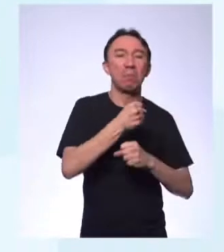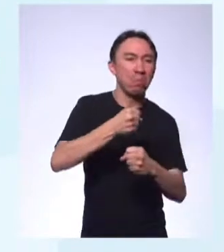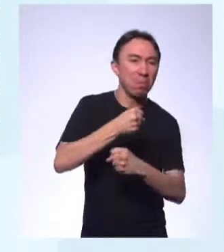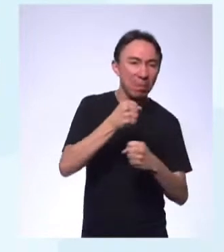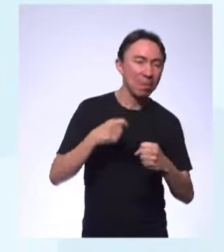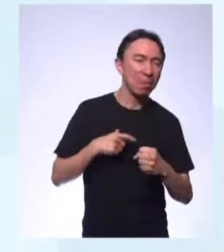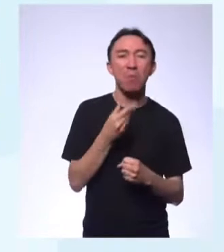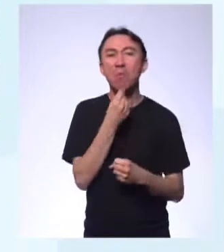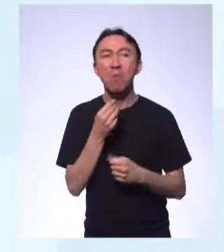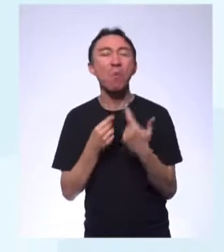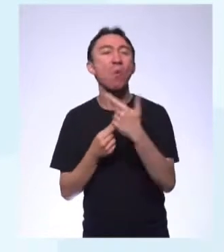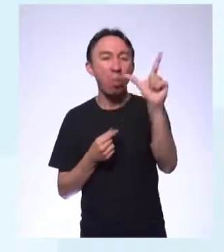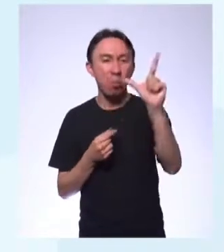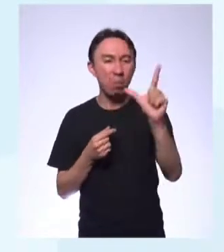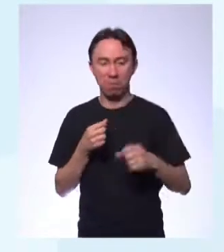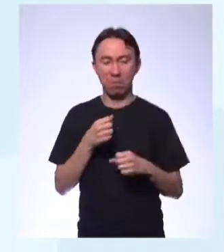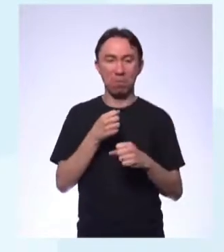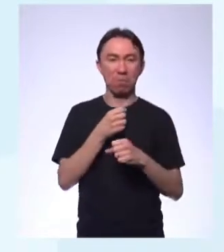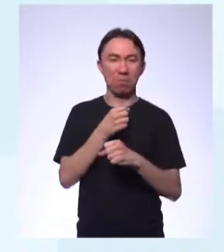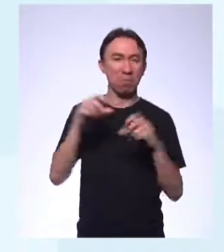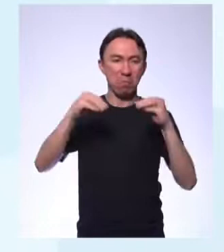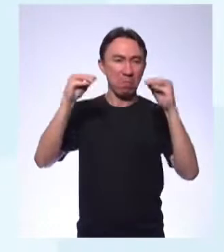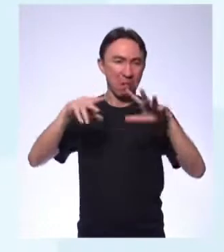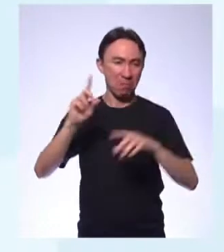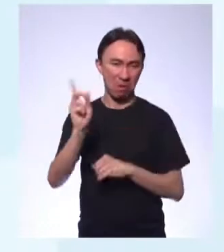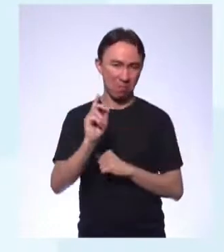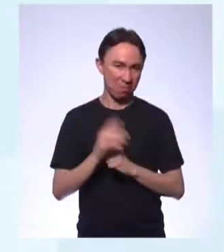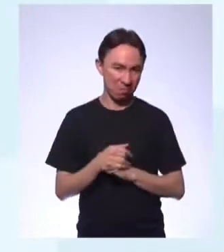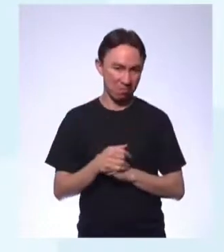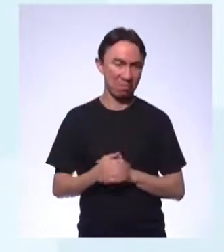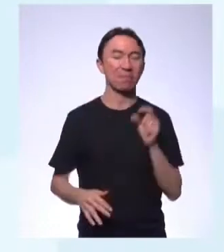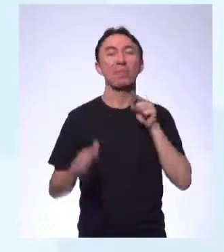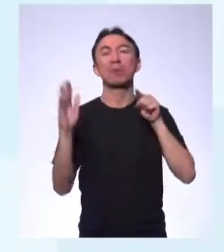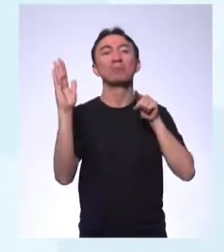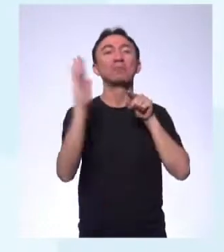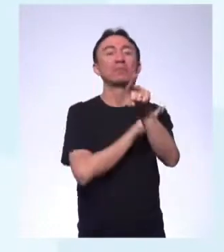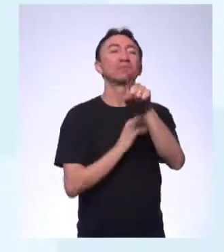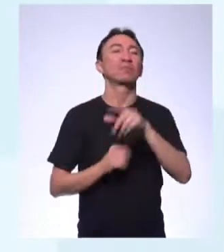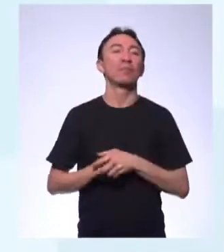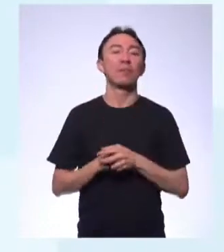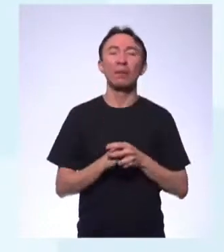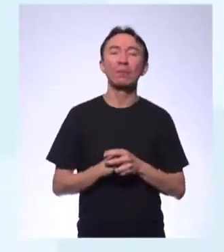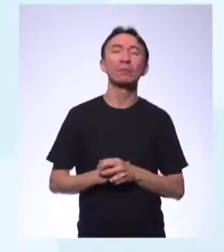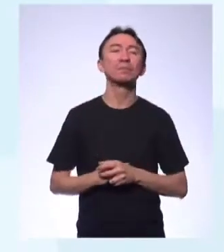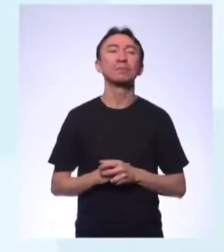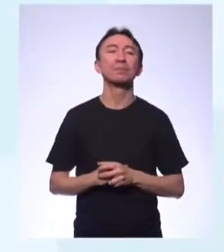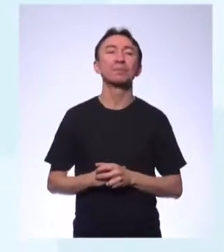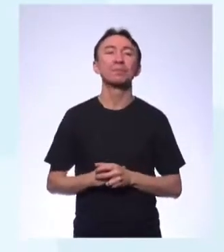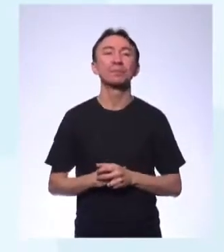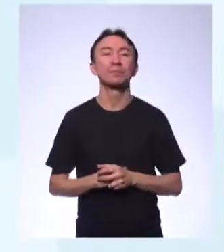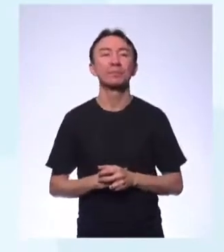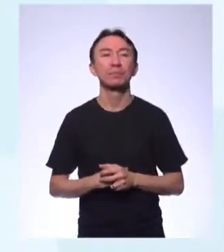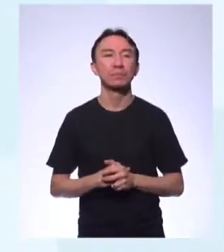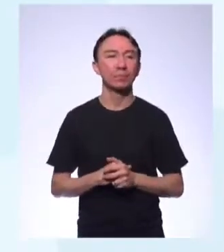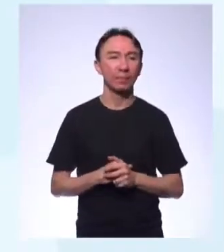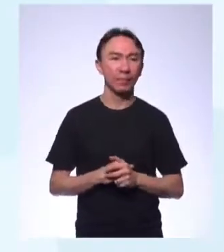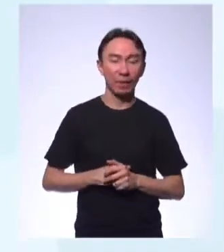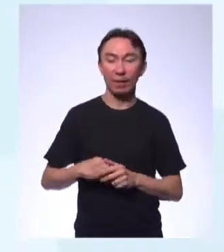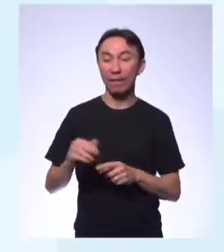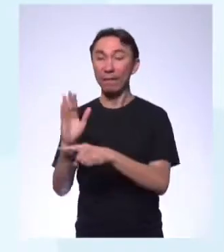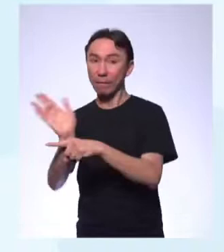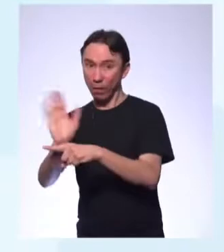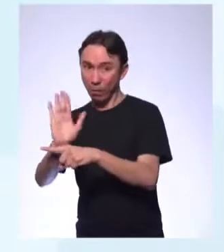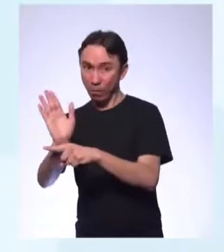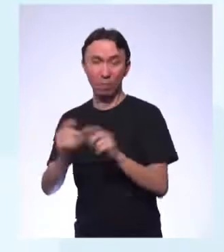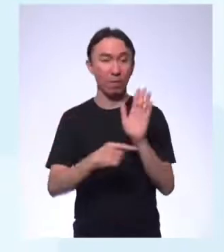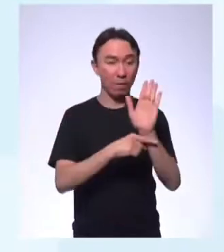dos Estados Unidos. E vamos à pergunta. Qual é a ligação entre o filme Animais